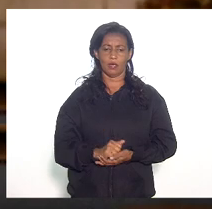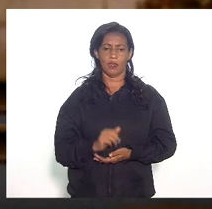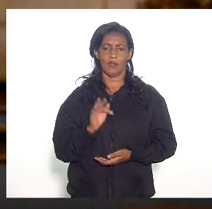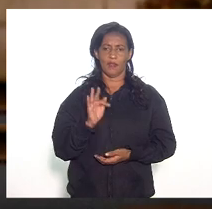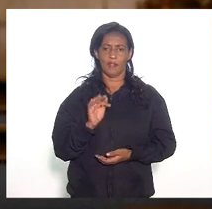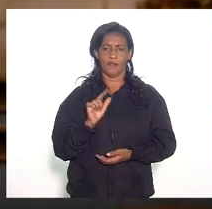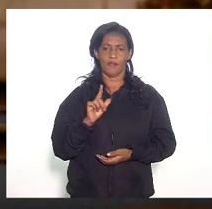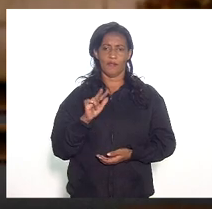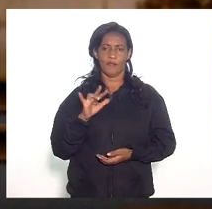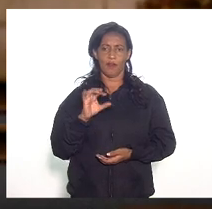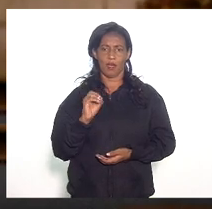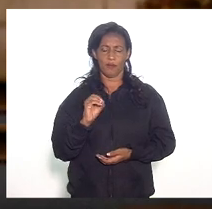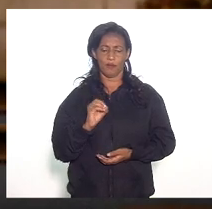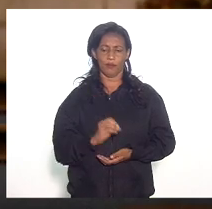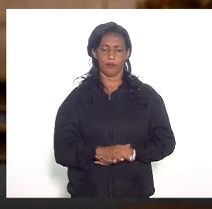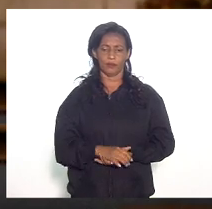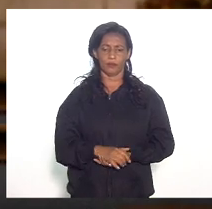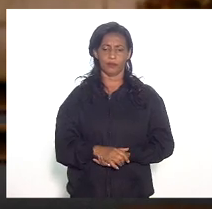Flávio